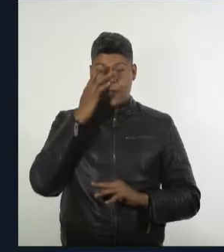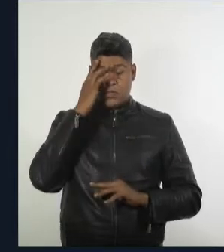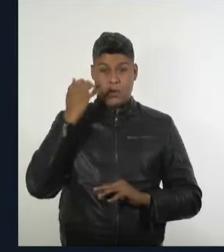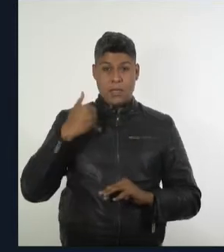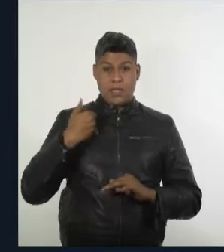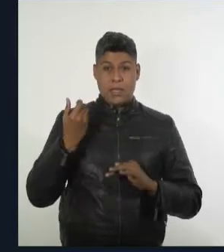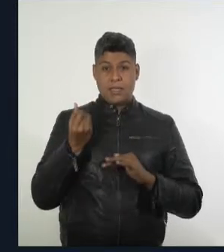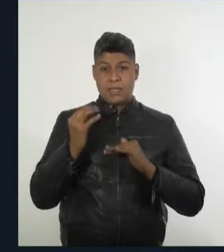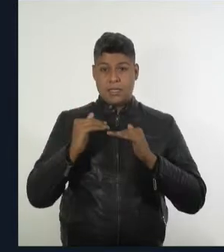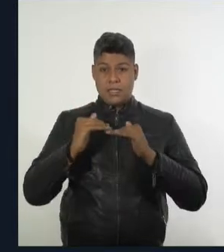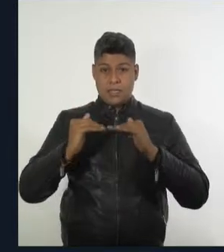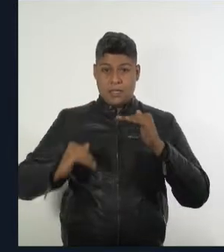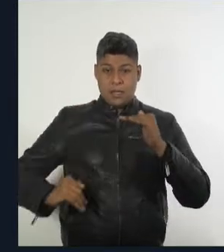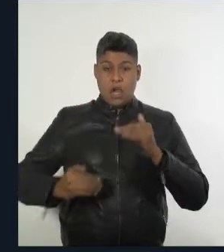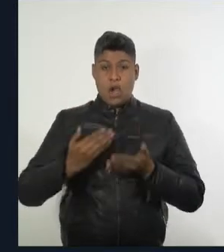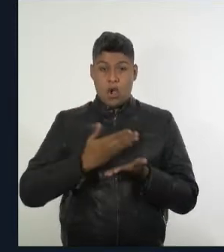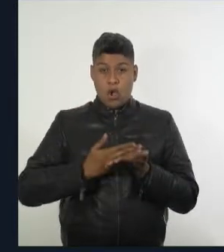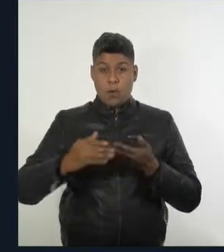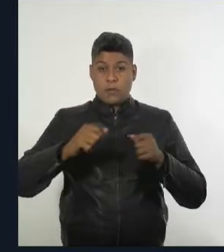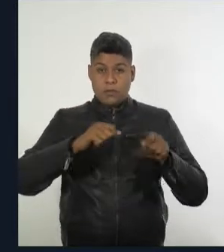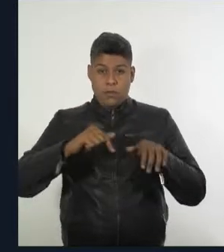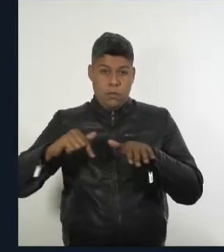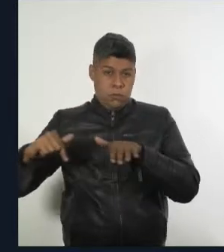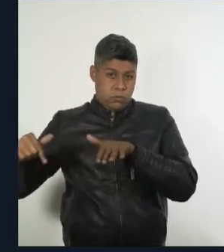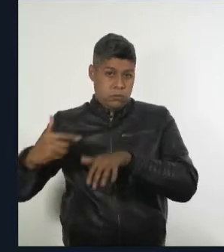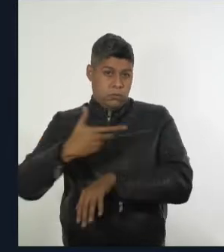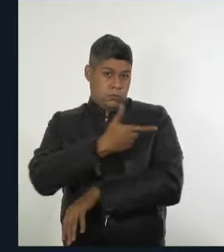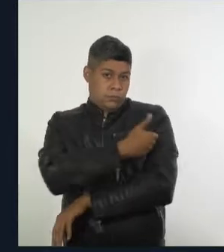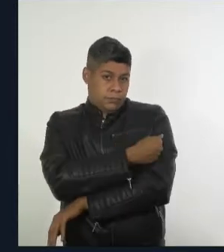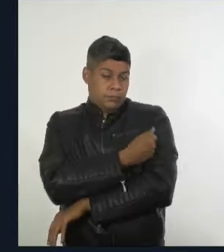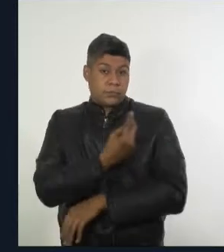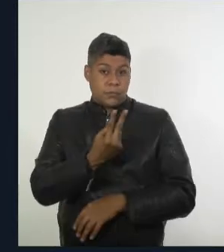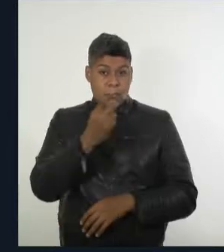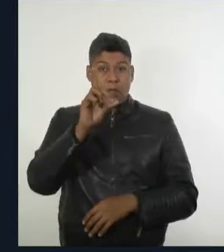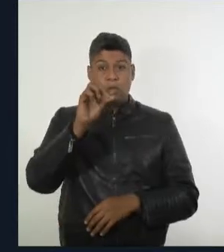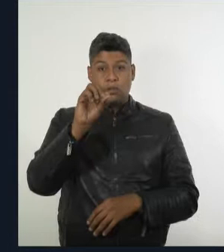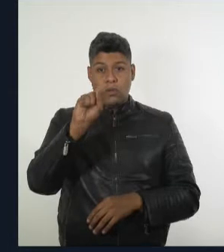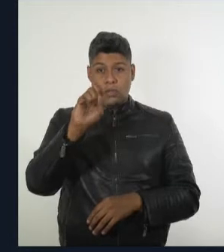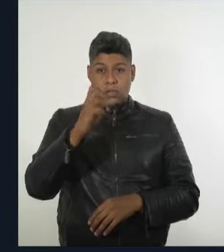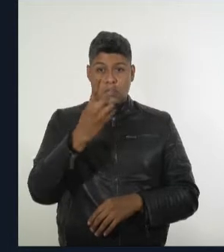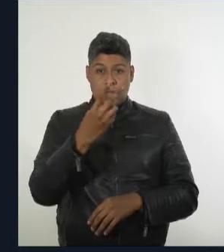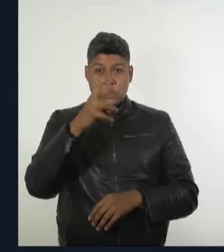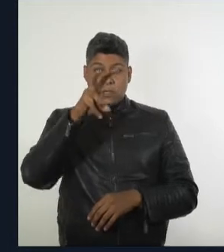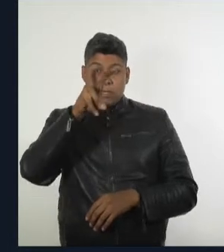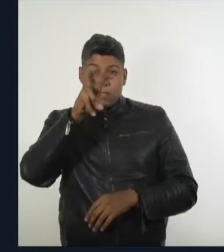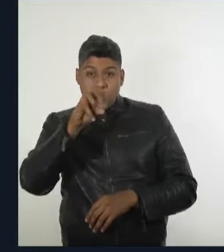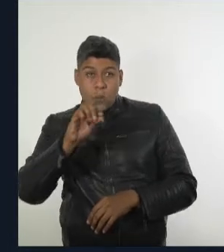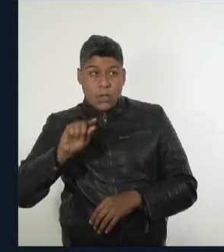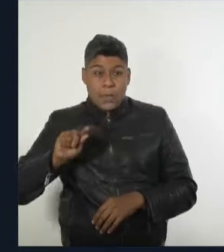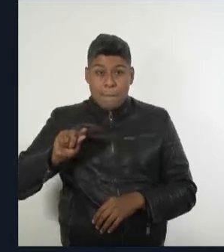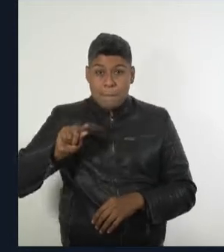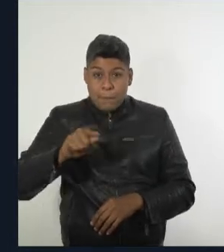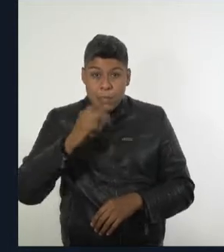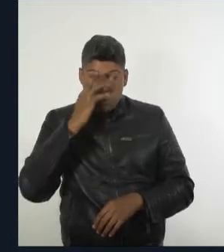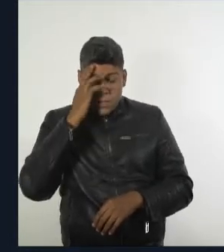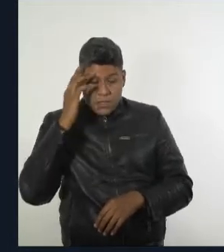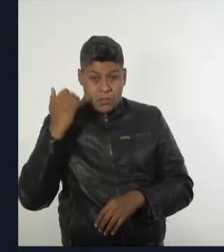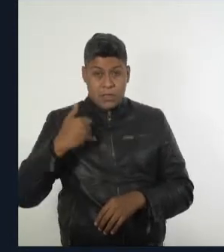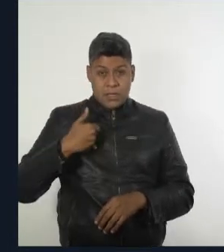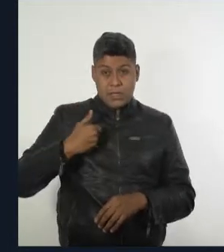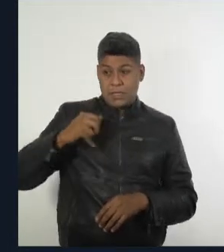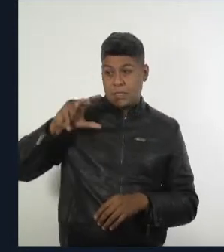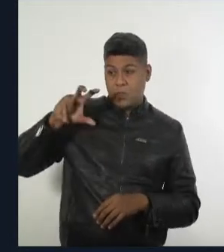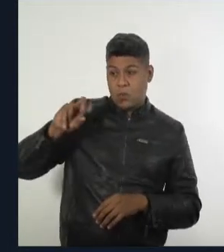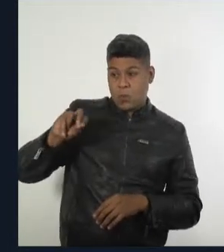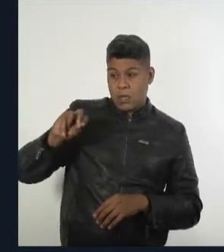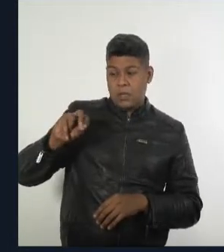vamos iniciar essa semana a vacinação de segunda dose de 250 mil pessoas entre 50